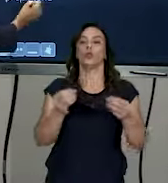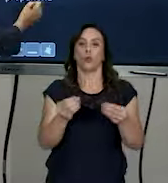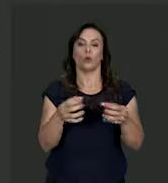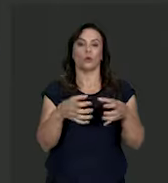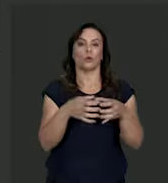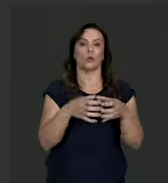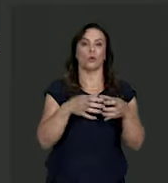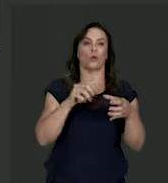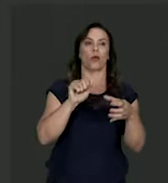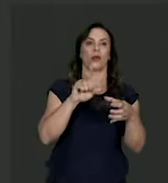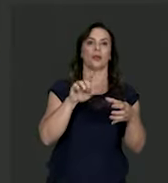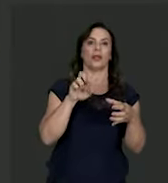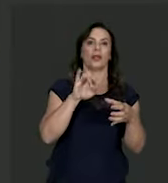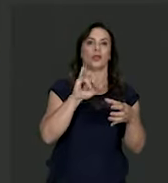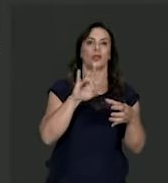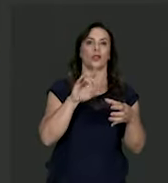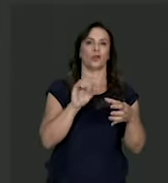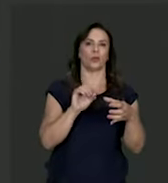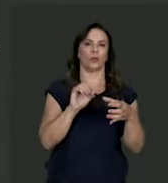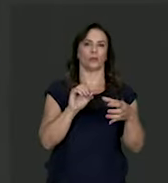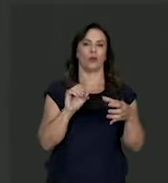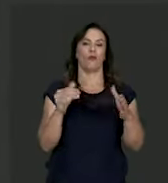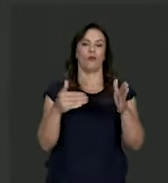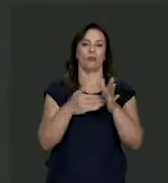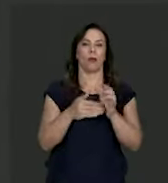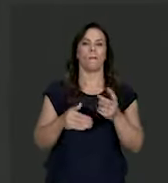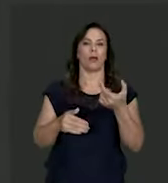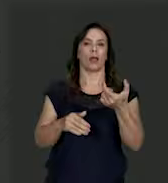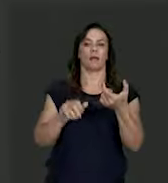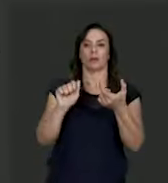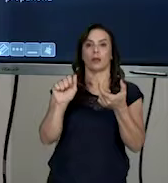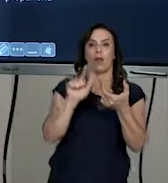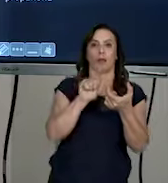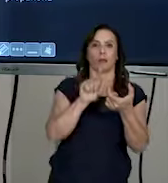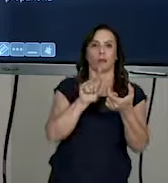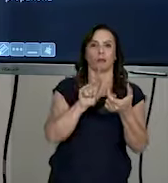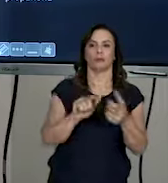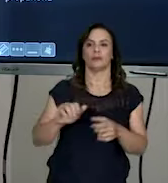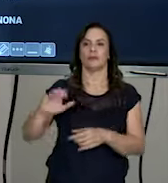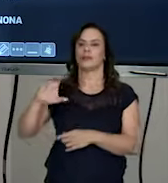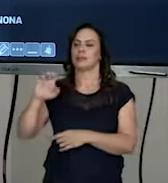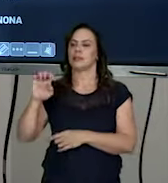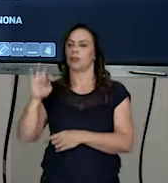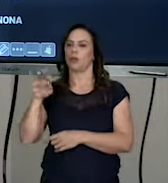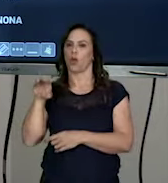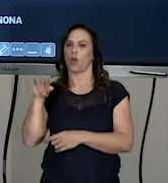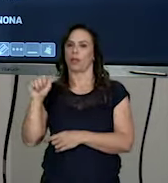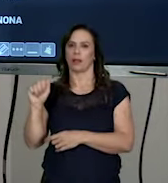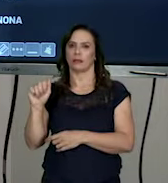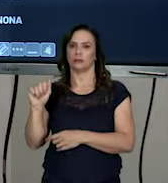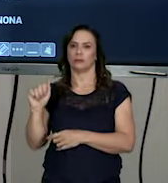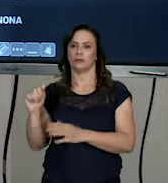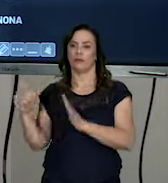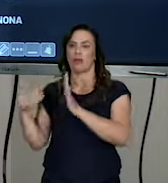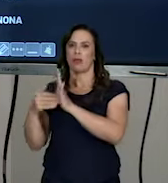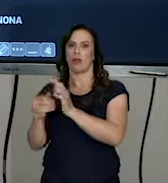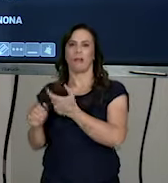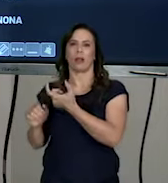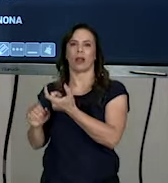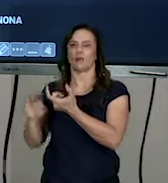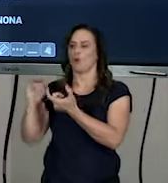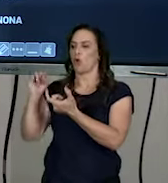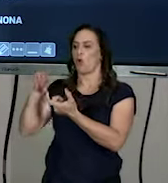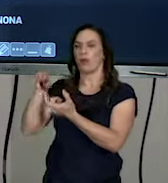componentes do grupo funcional acetona terminam em -ona. E aí eu tenho mais dois exemplos aqui de